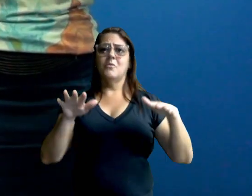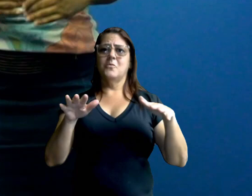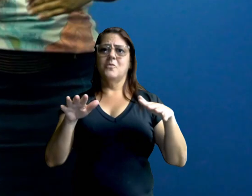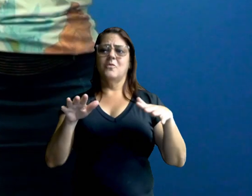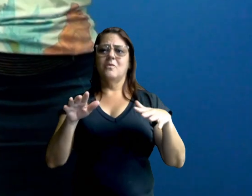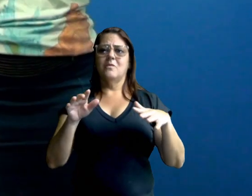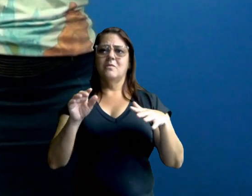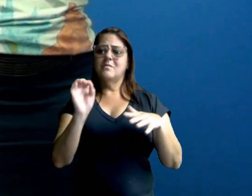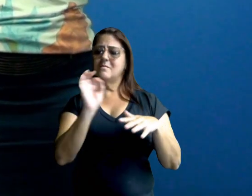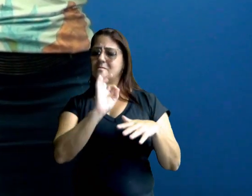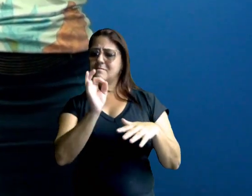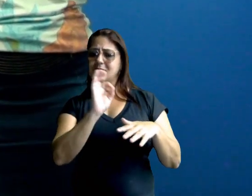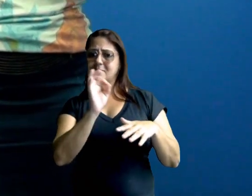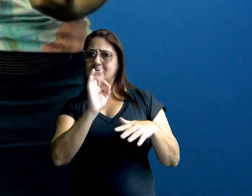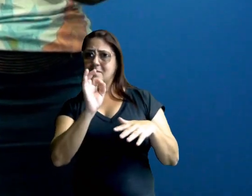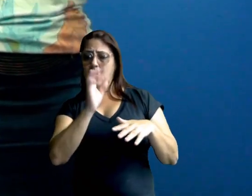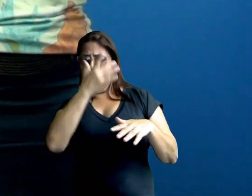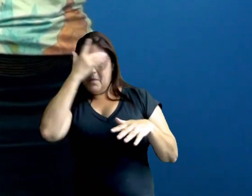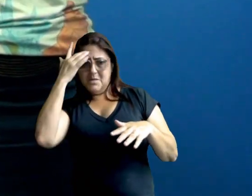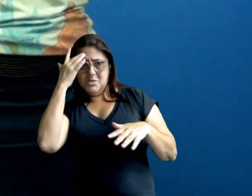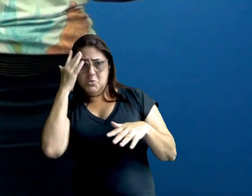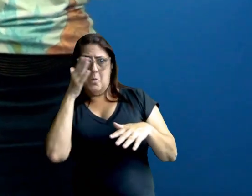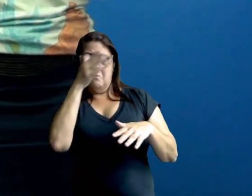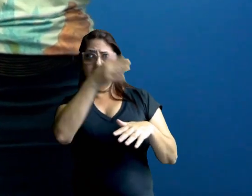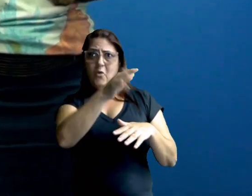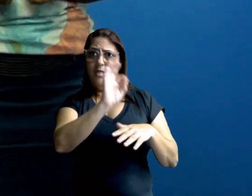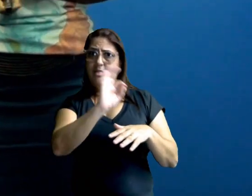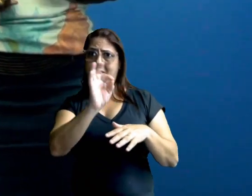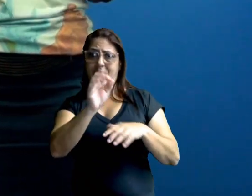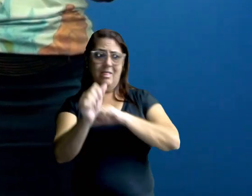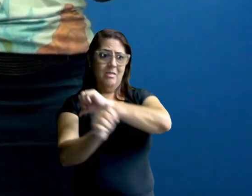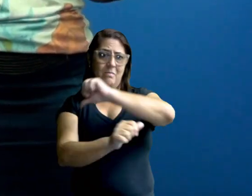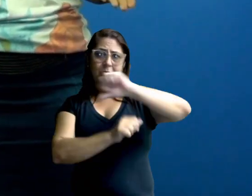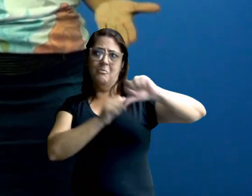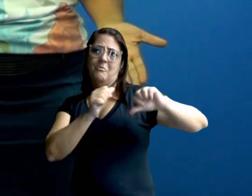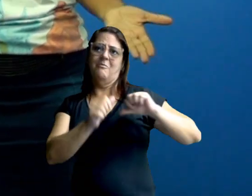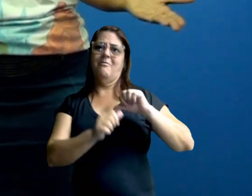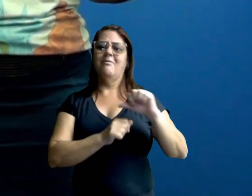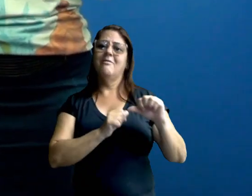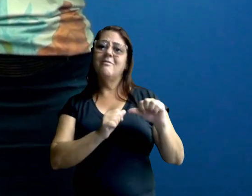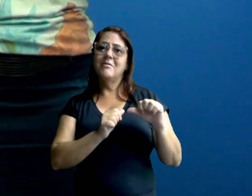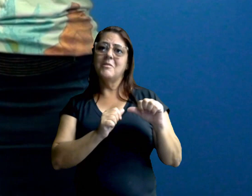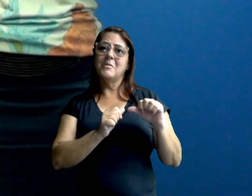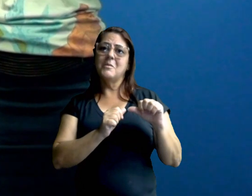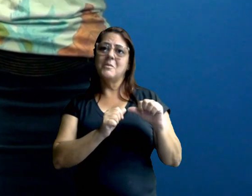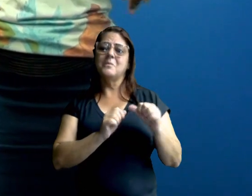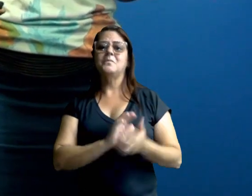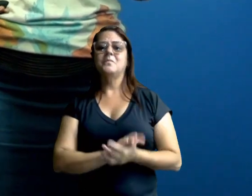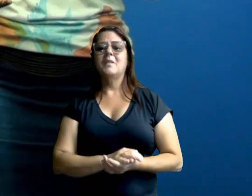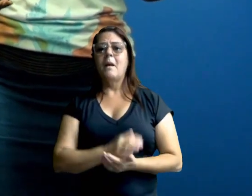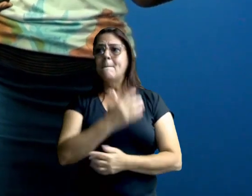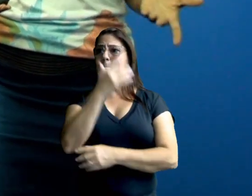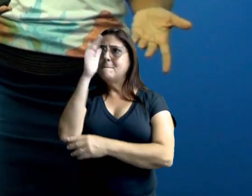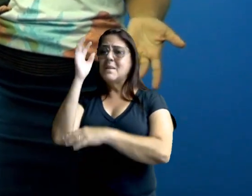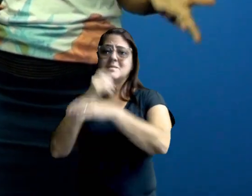é não humanizada, não modificada pelo ser humano. E